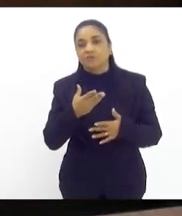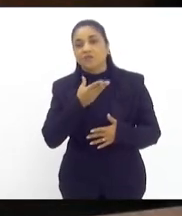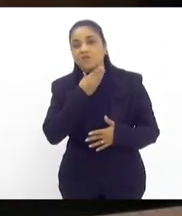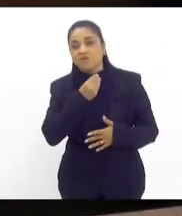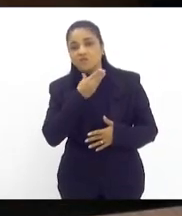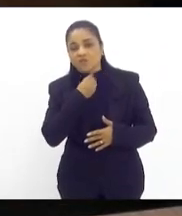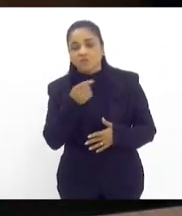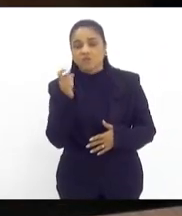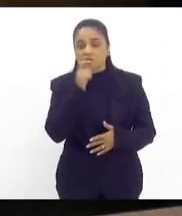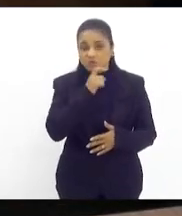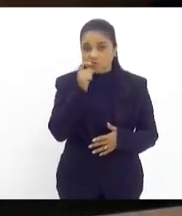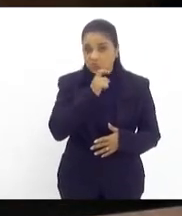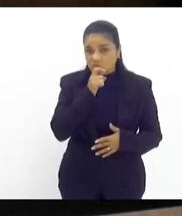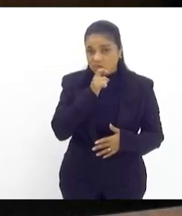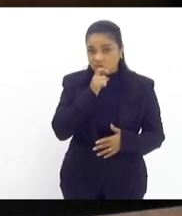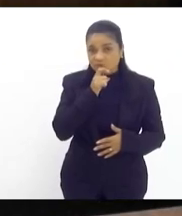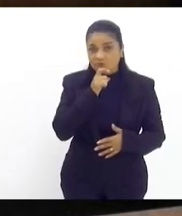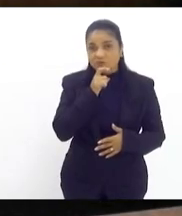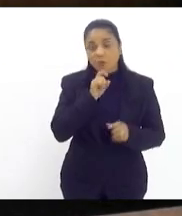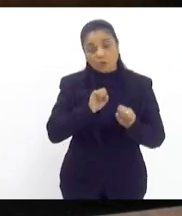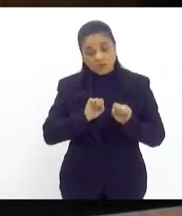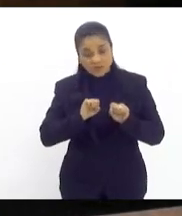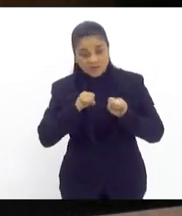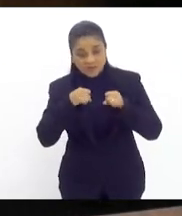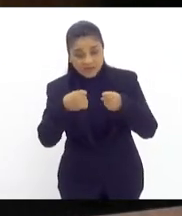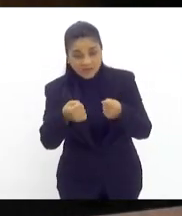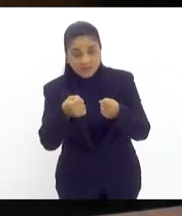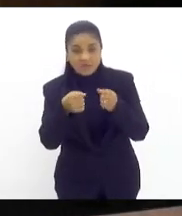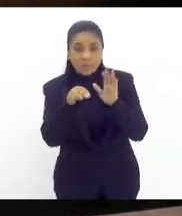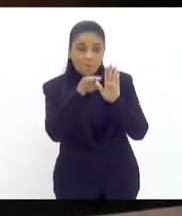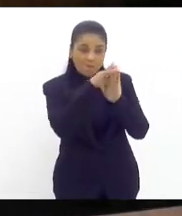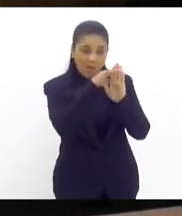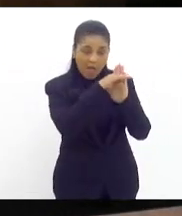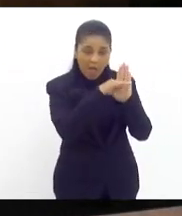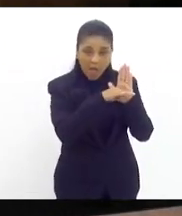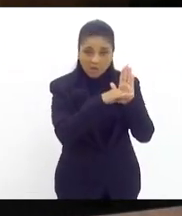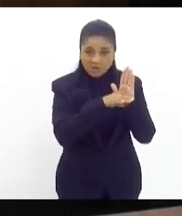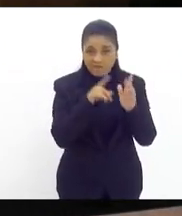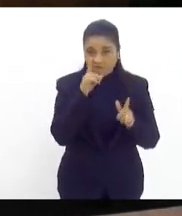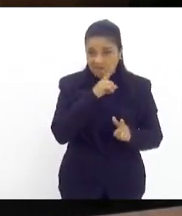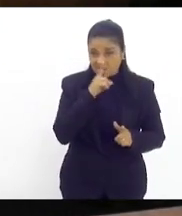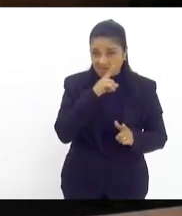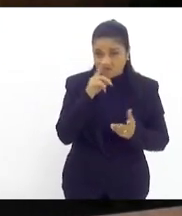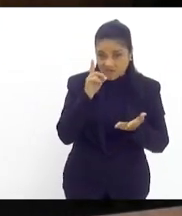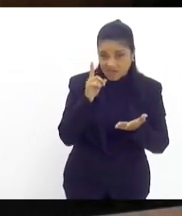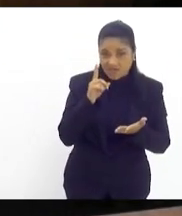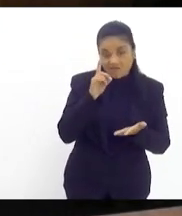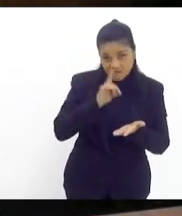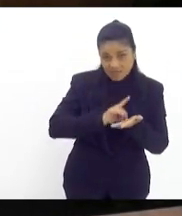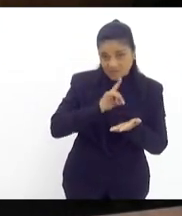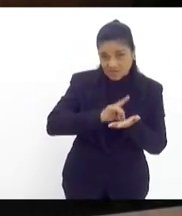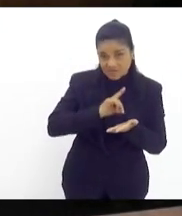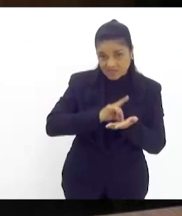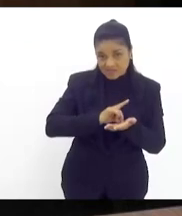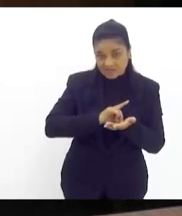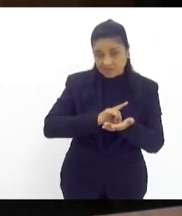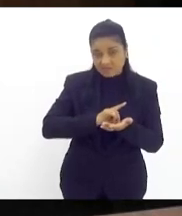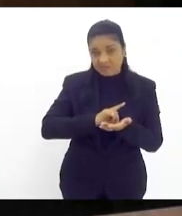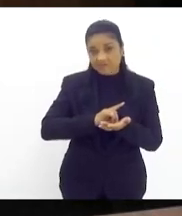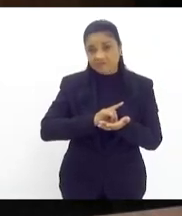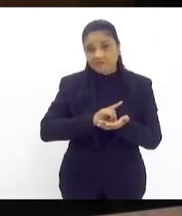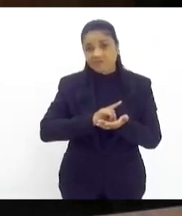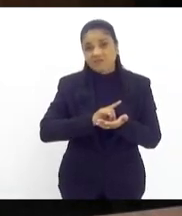mentiroso então quando eles defendem essas pautas aí sim verdadeiras e aí sim com